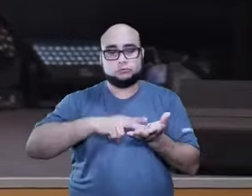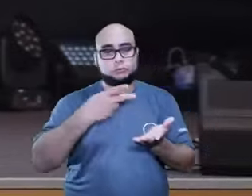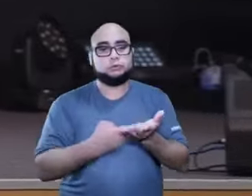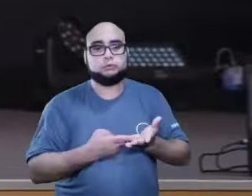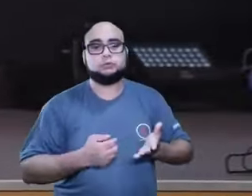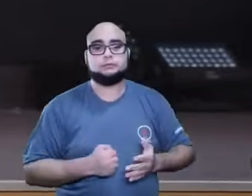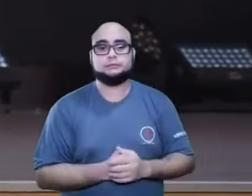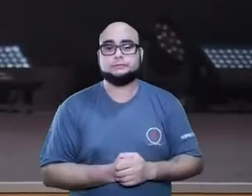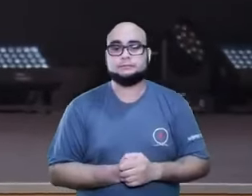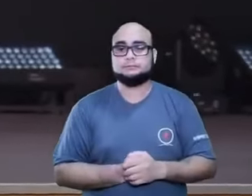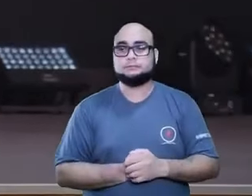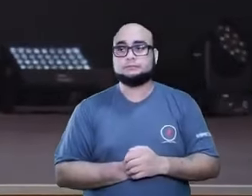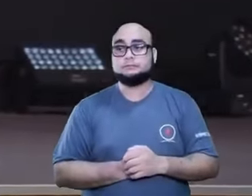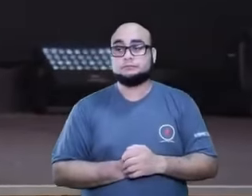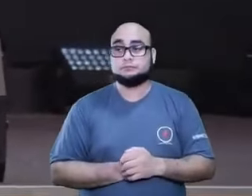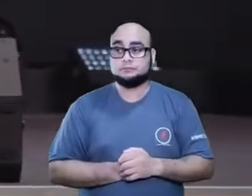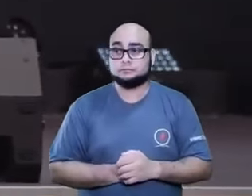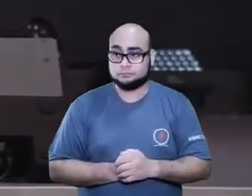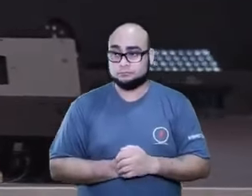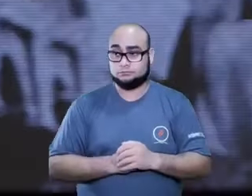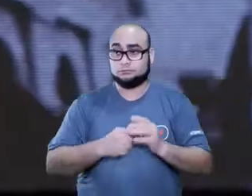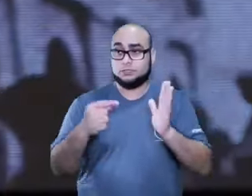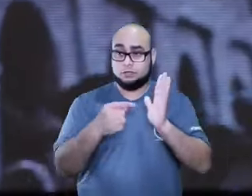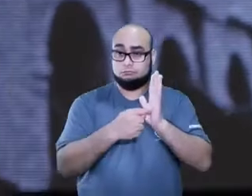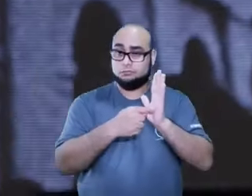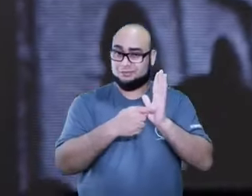o que está dizendo é o seguinte: tu foi pesado.